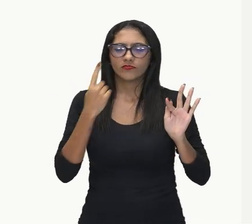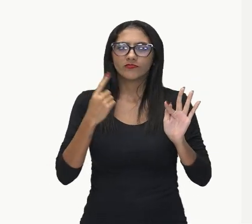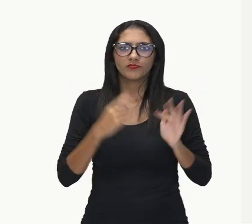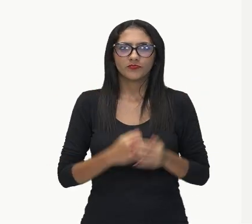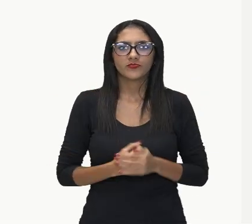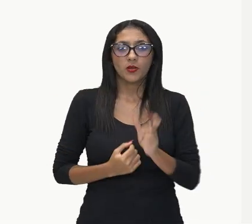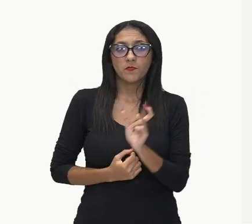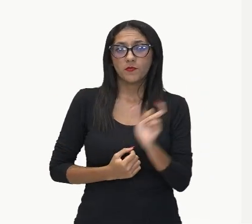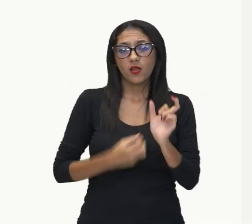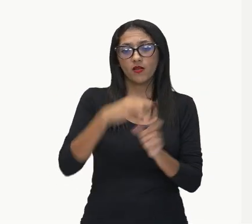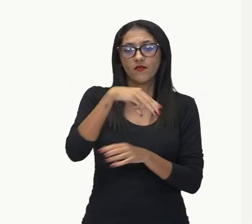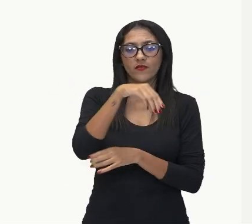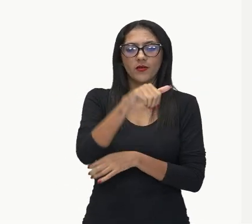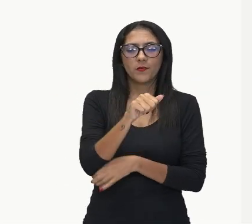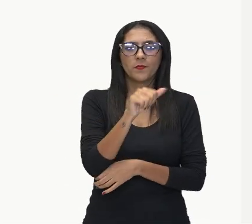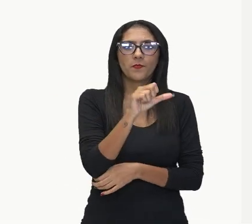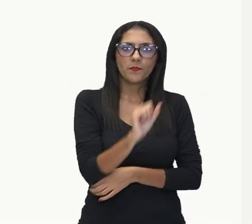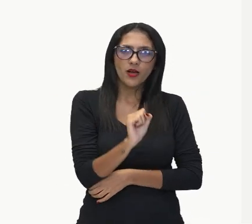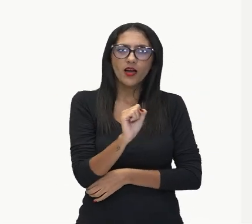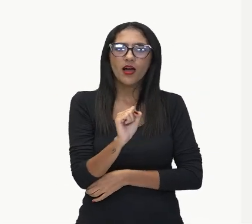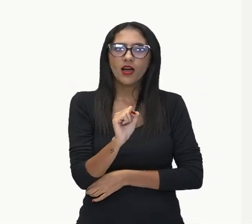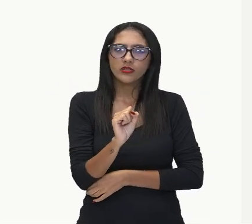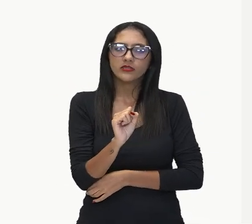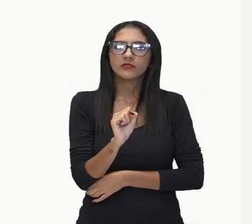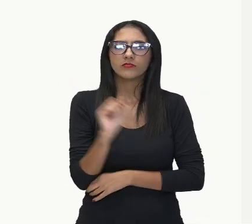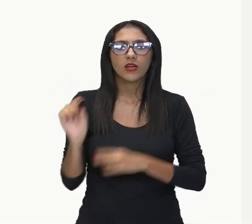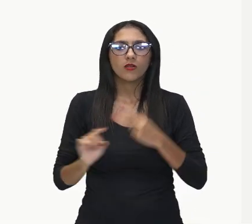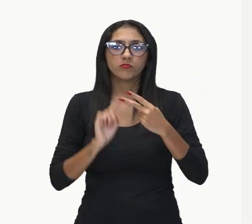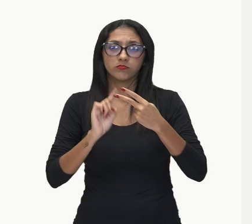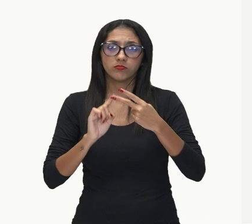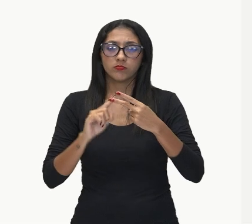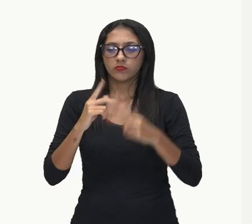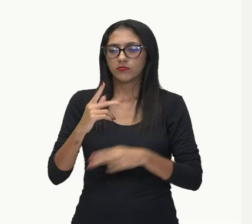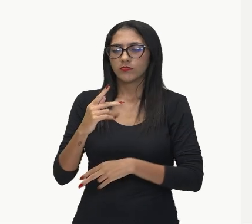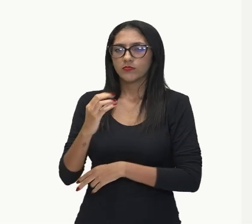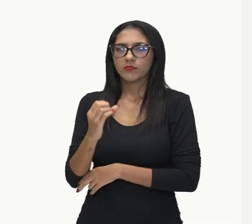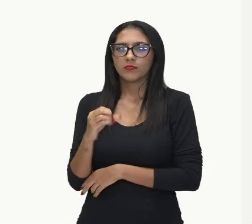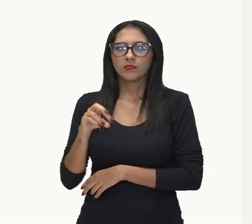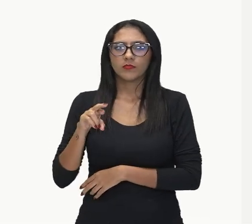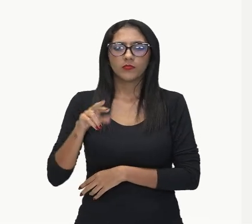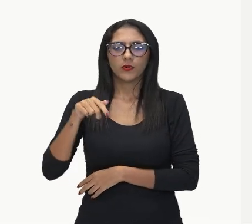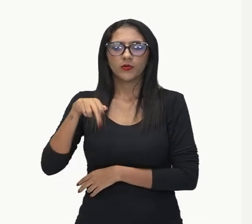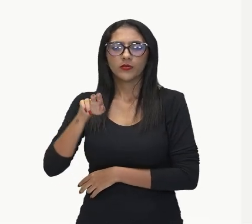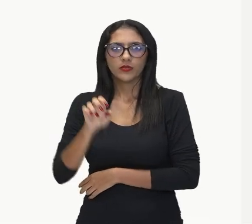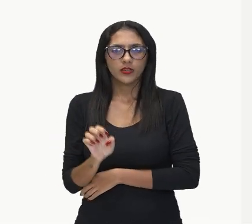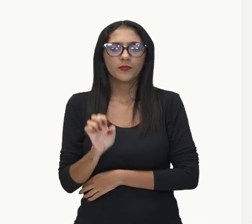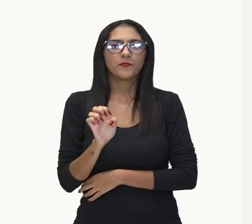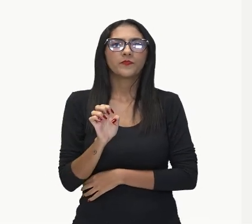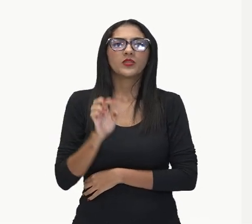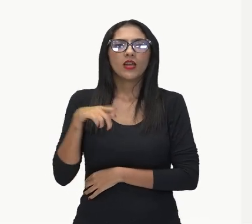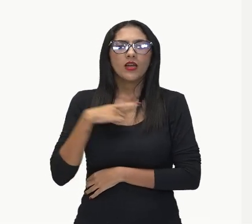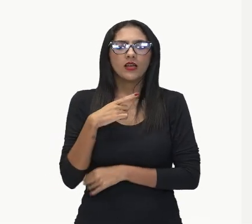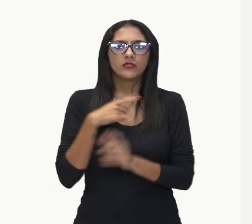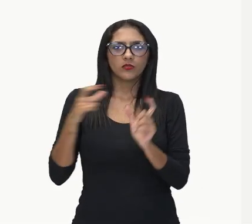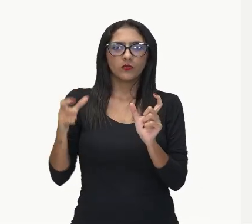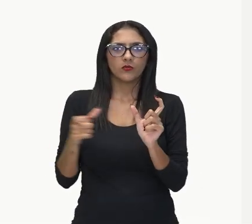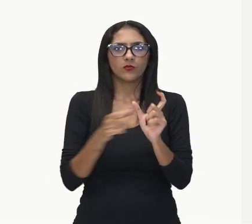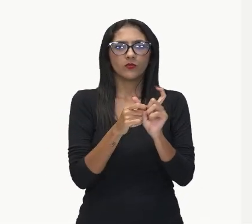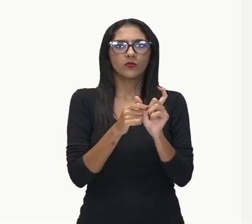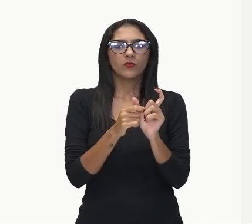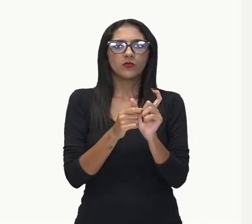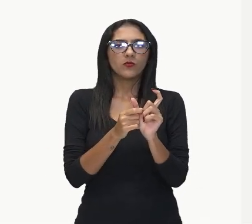mas, nós temos o porquê. Essas conjunções estabelecem a conexão, então, são